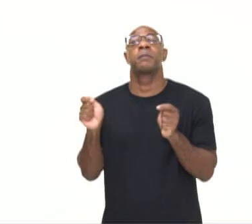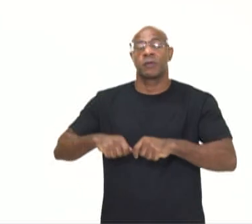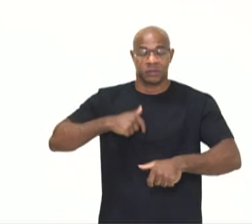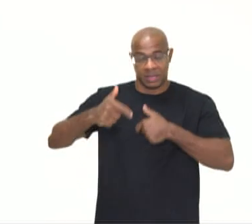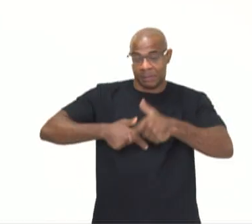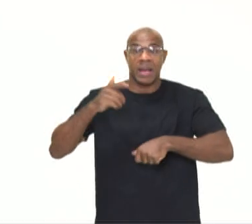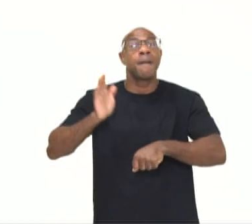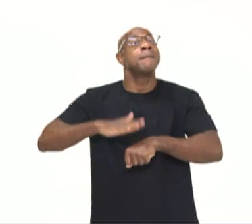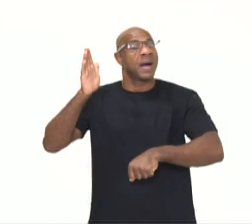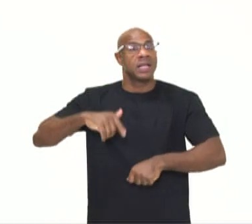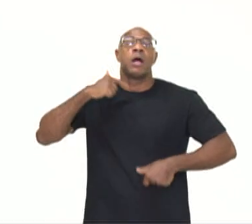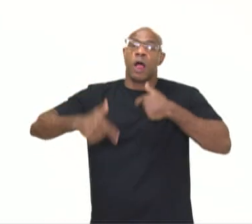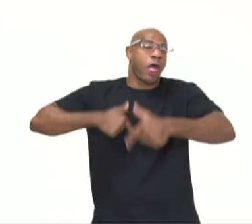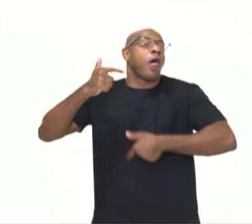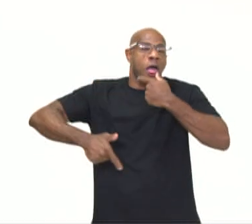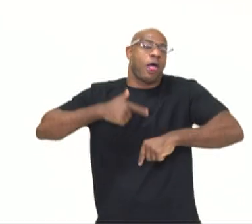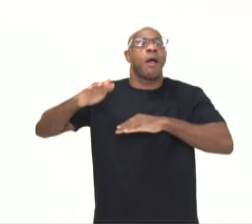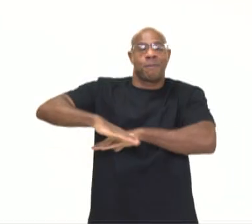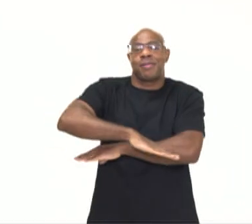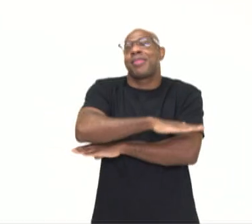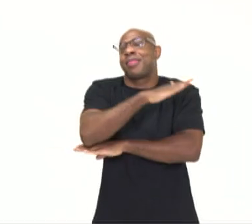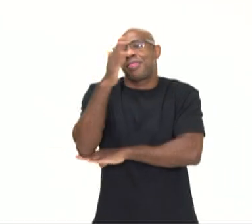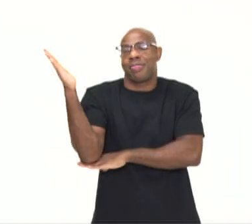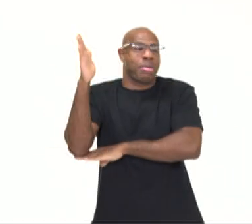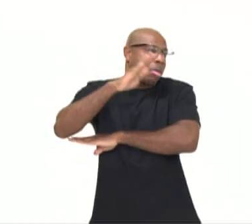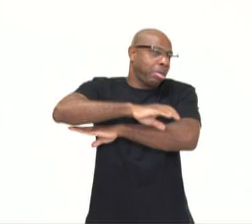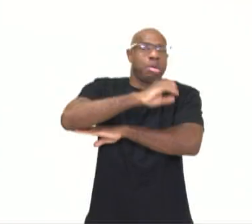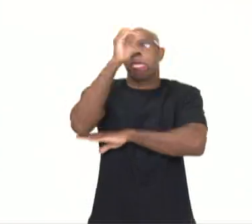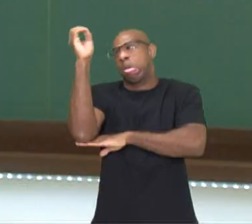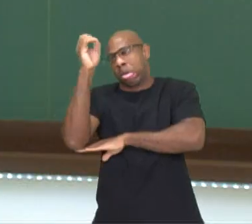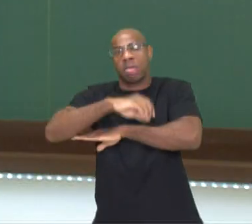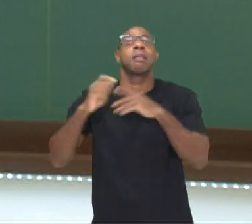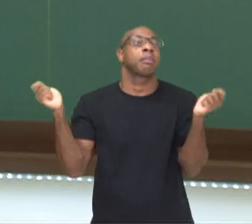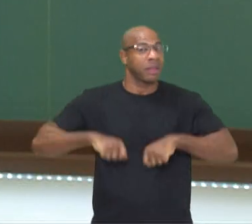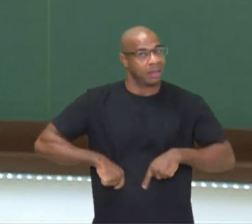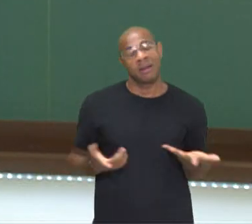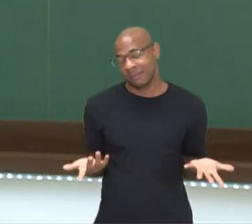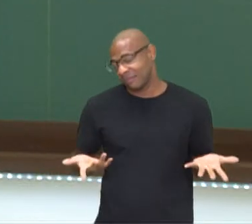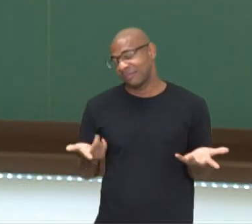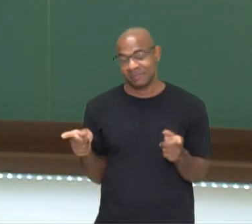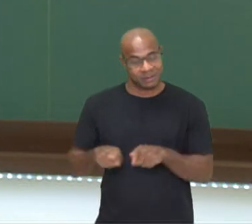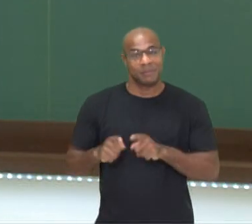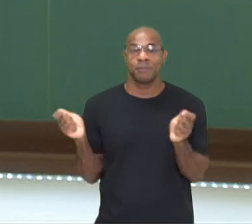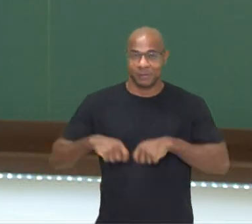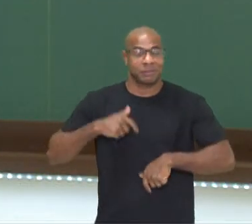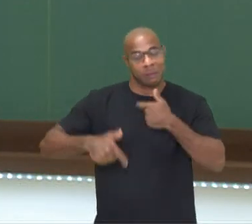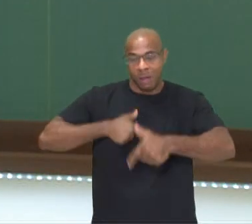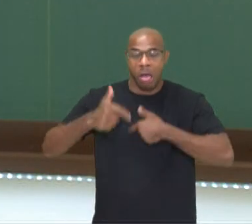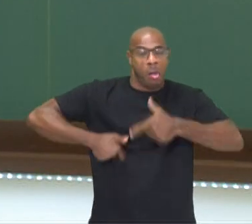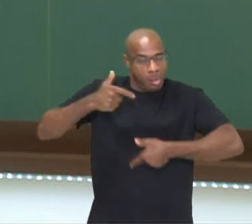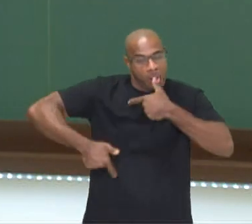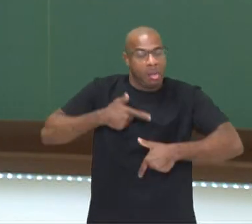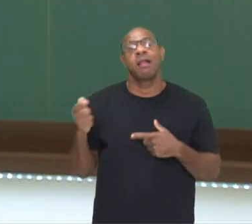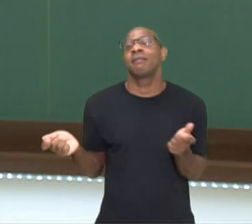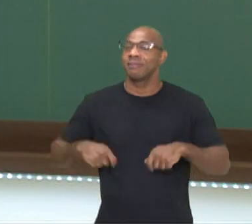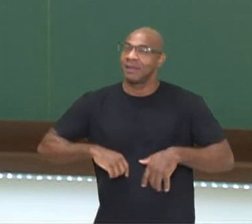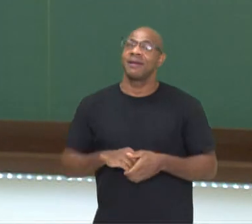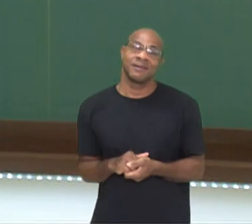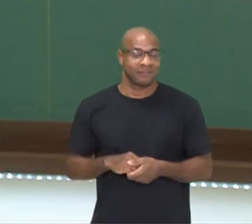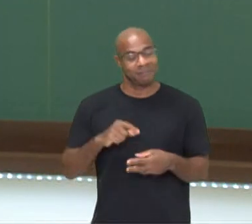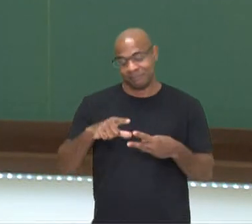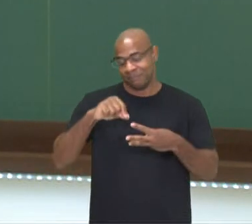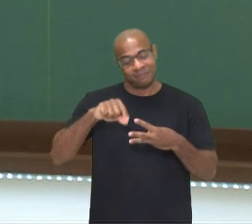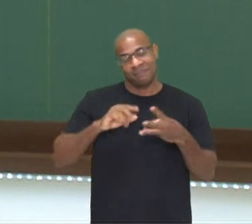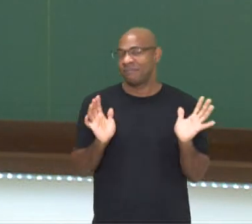trabalhar mais e ganhar um dinheiro extra, às vezes é possível, às vezes não, né? Mas é uma opção, a gente está falando das